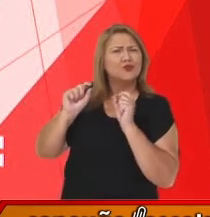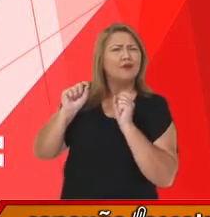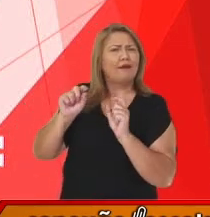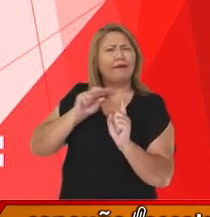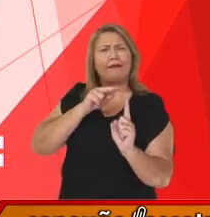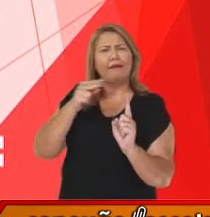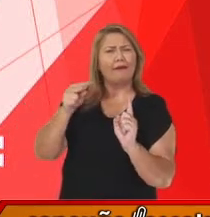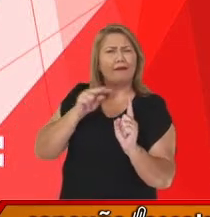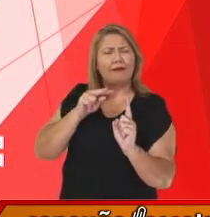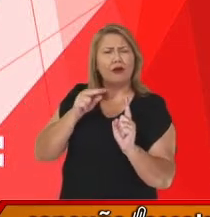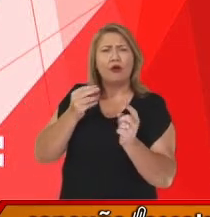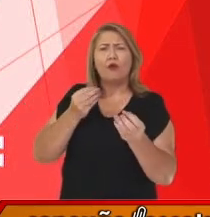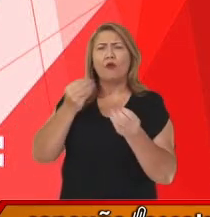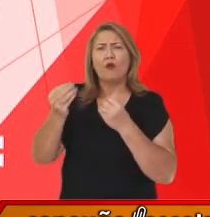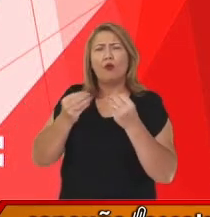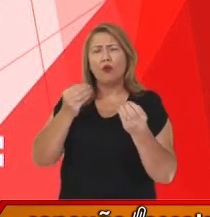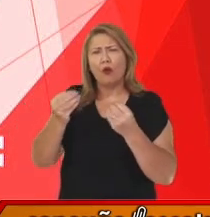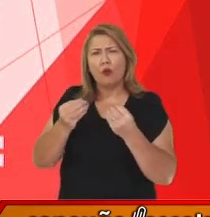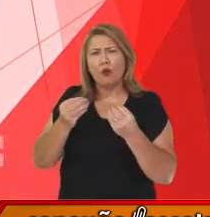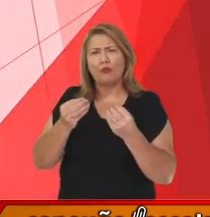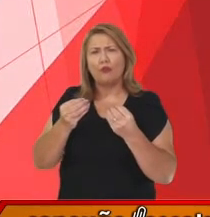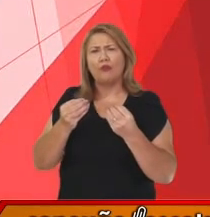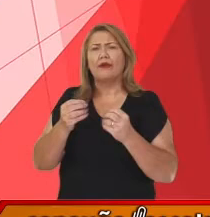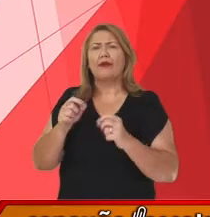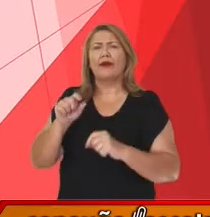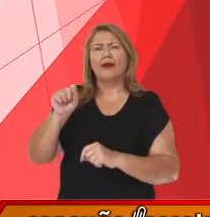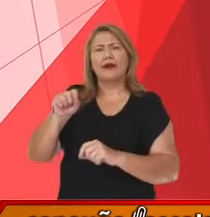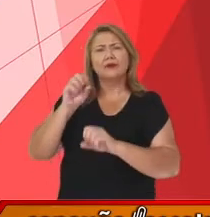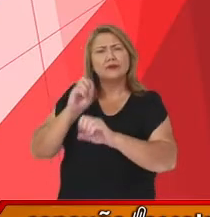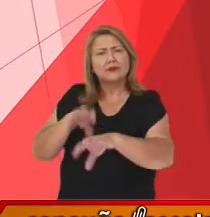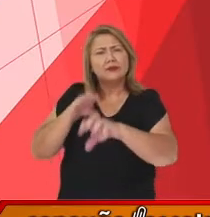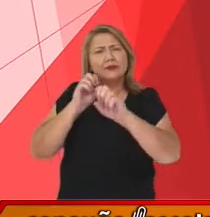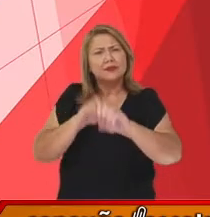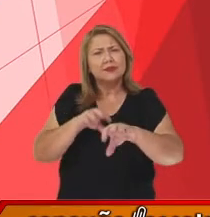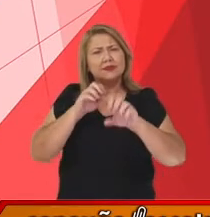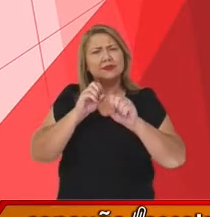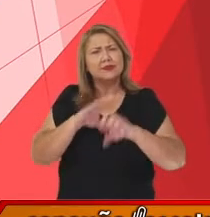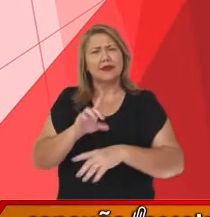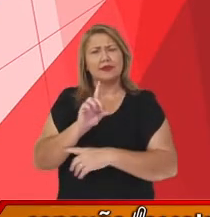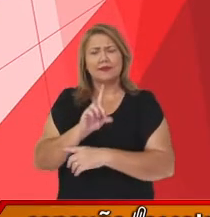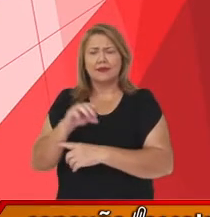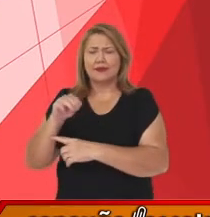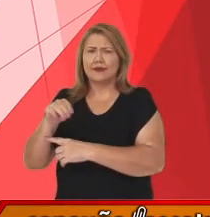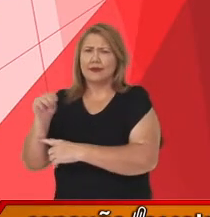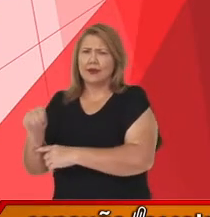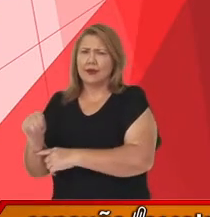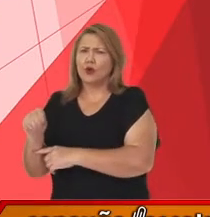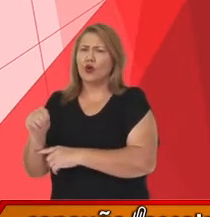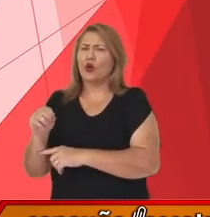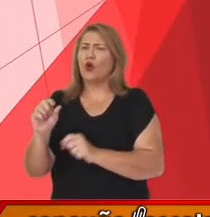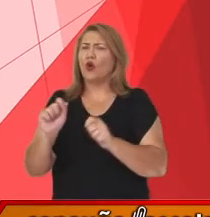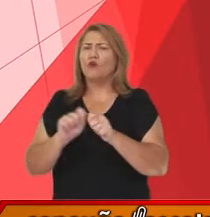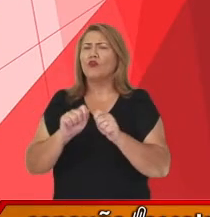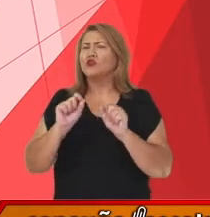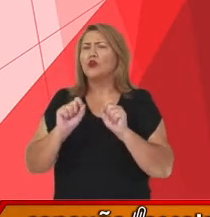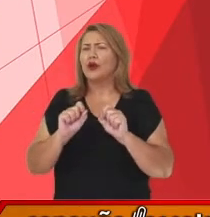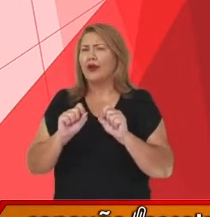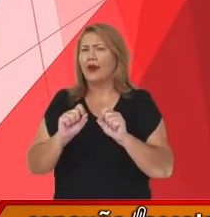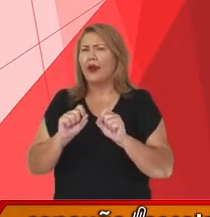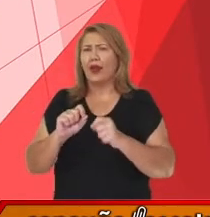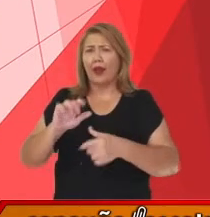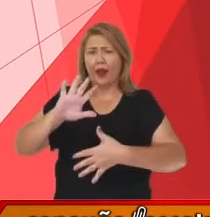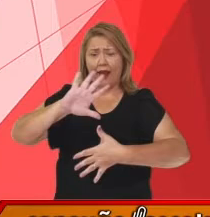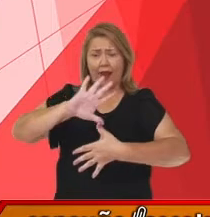de como essa doutrina do Destino Manifesto coloca os Estados Unidos como